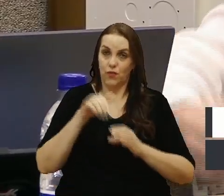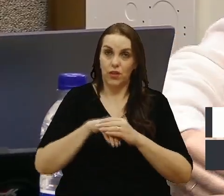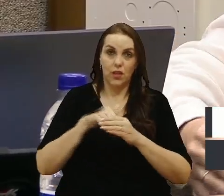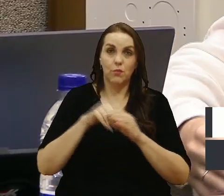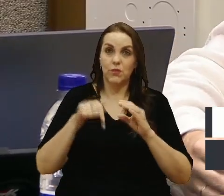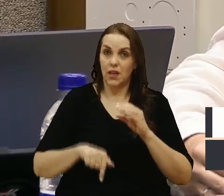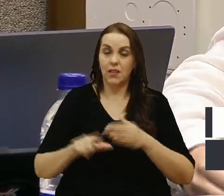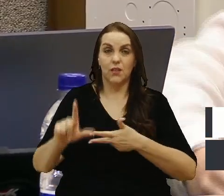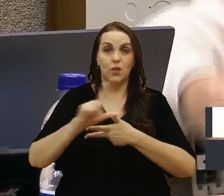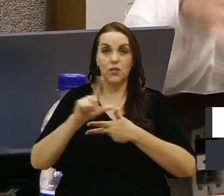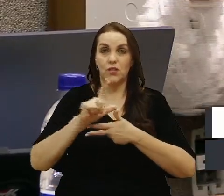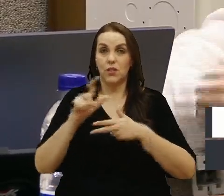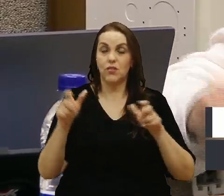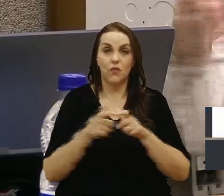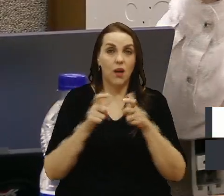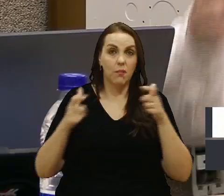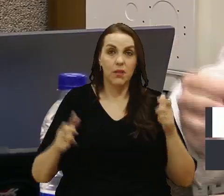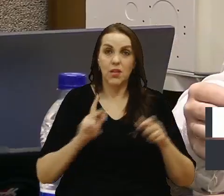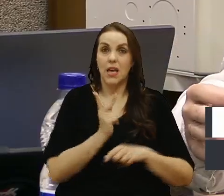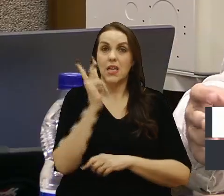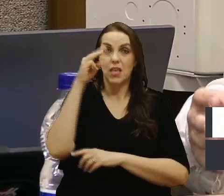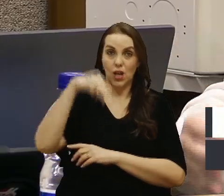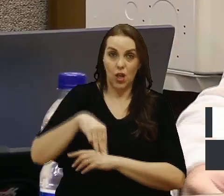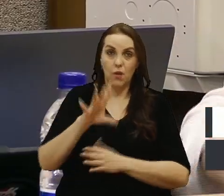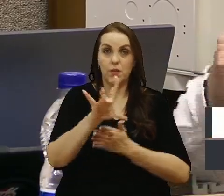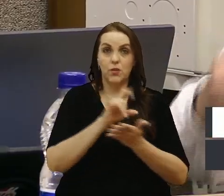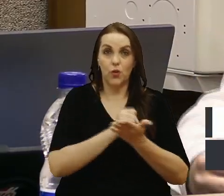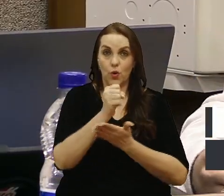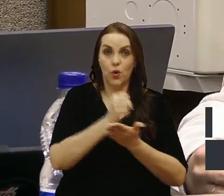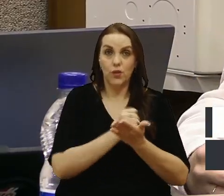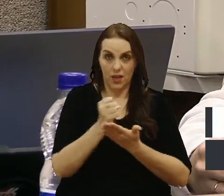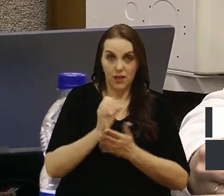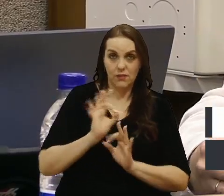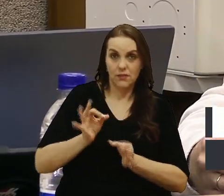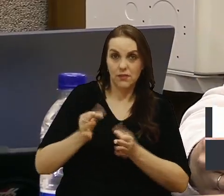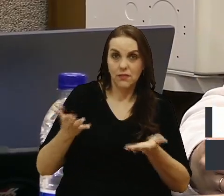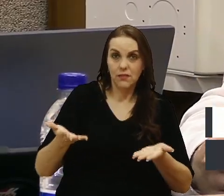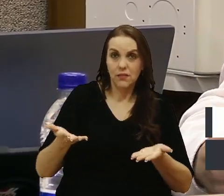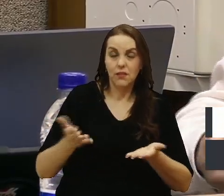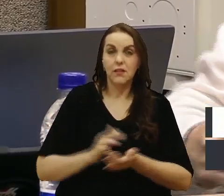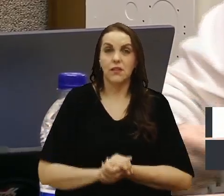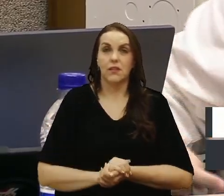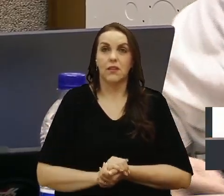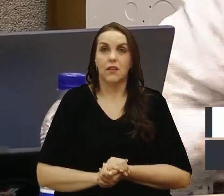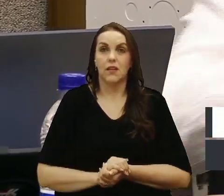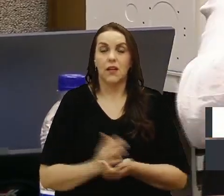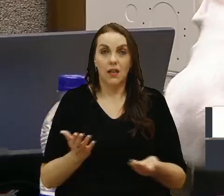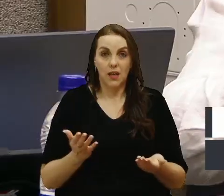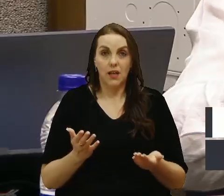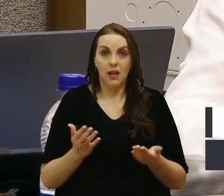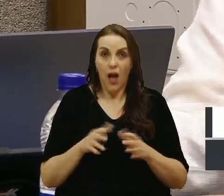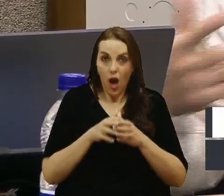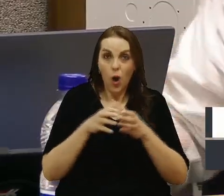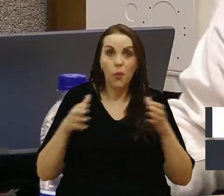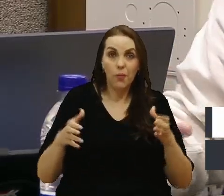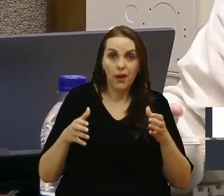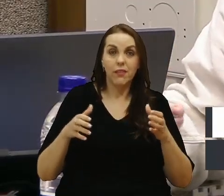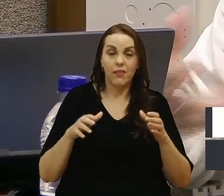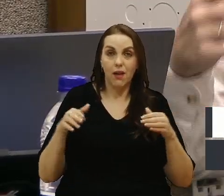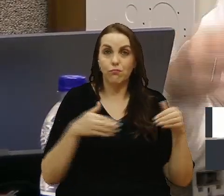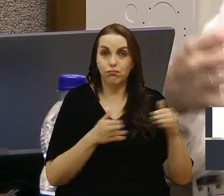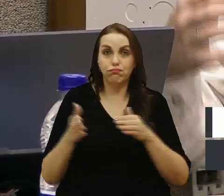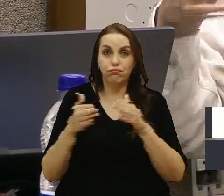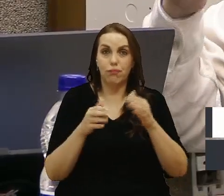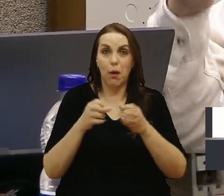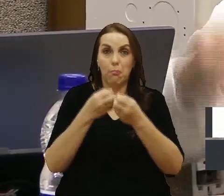a ampliação dos quilômetros contratados. Não votamos a ampliação dos quilômetros contratados? A linha aumenta, só que causa prejuízo.